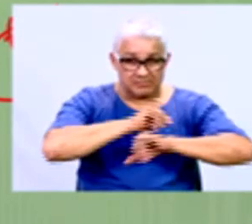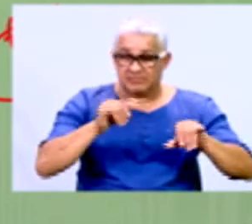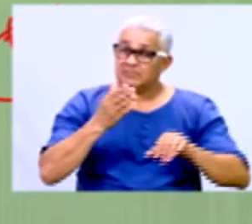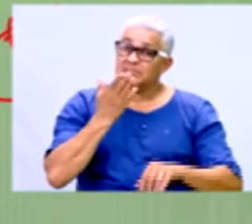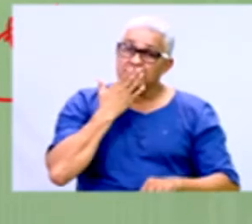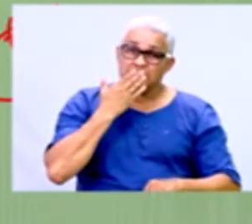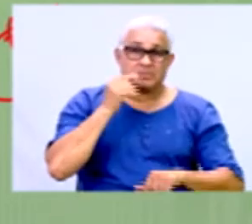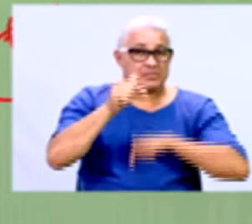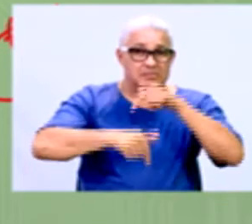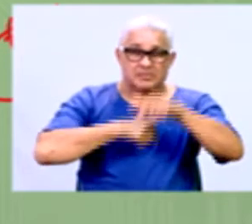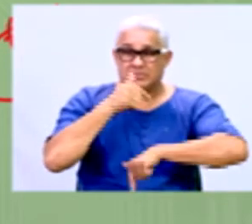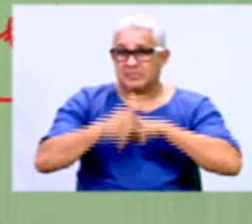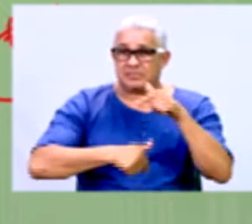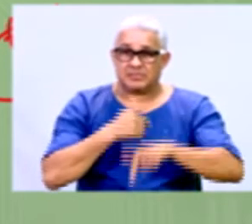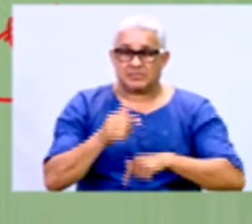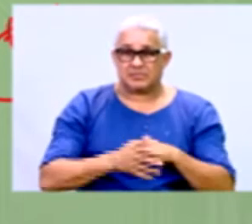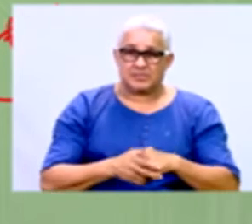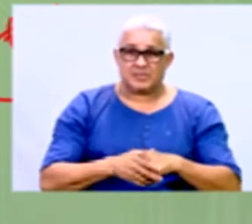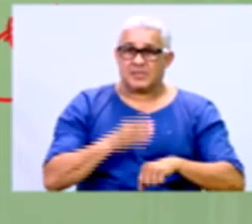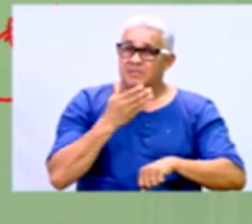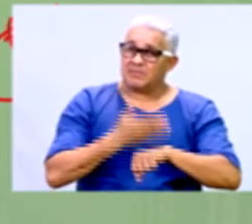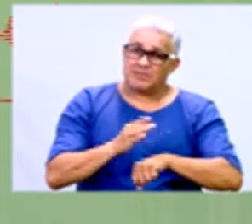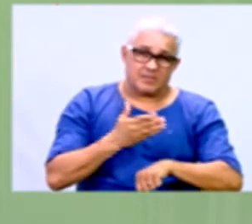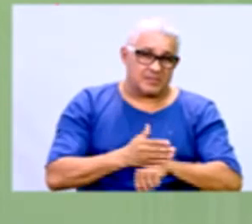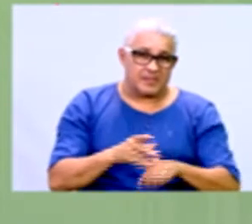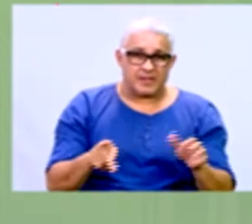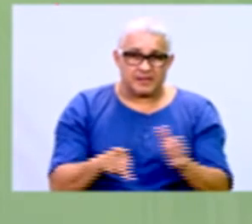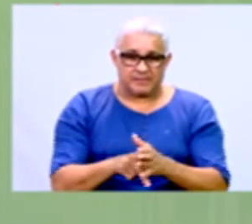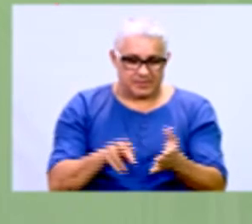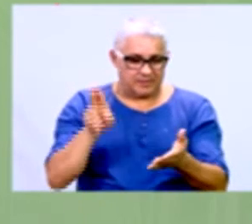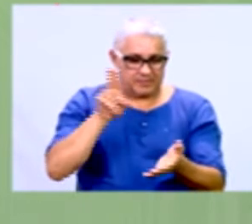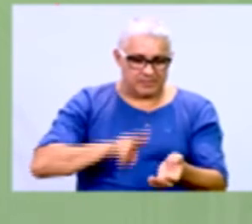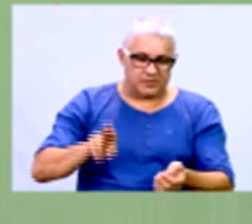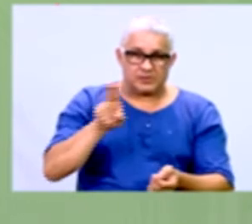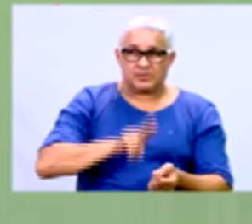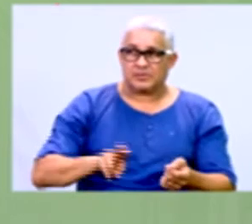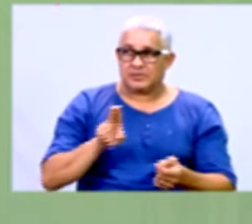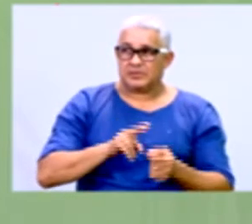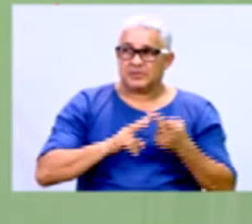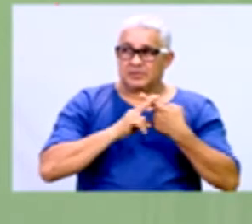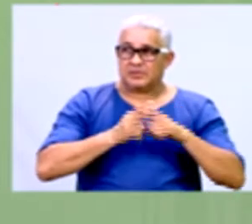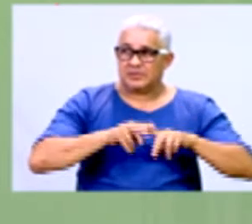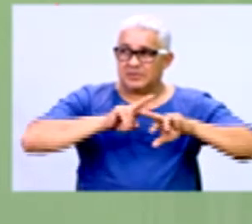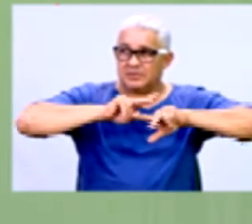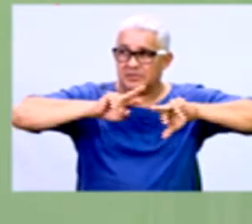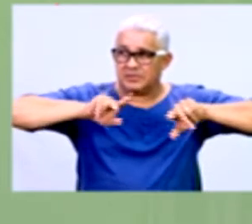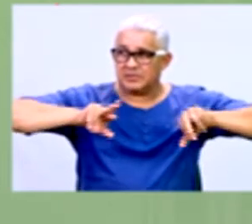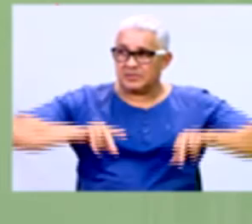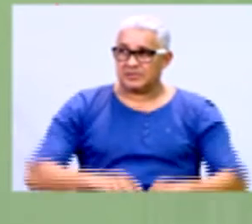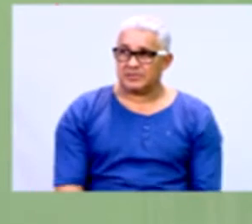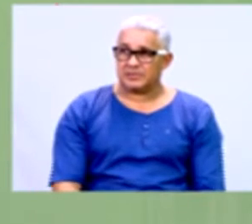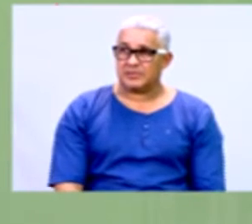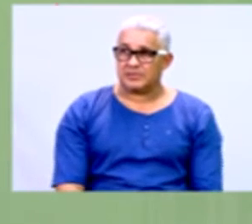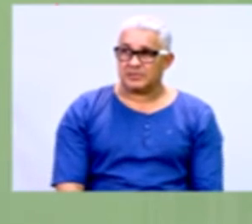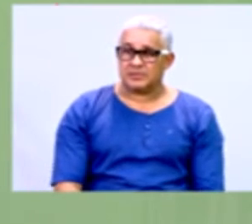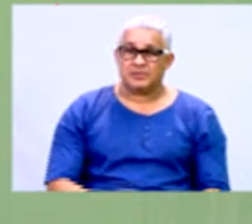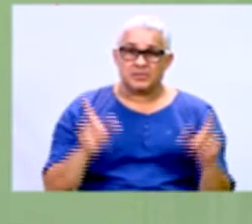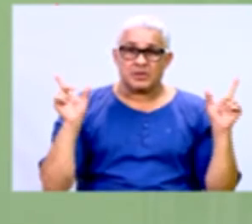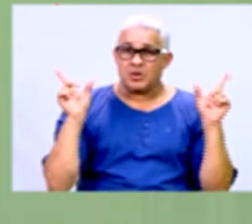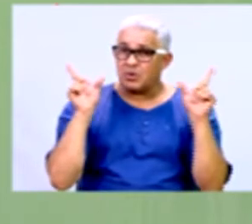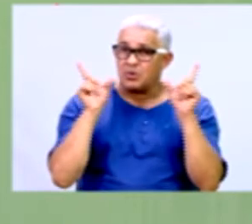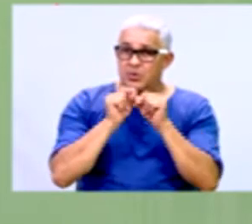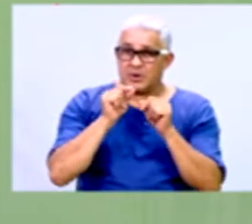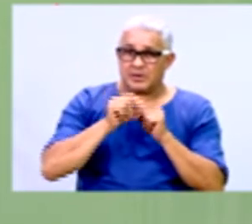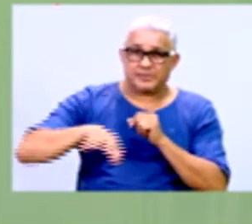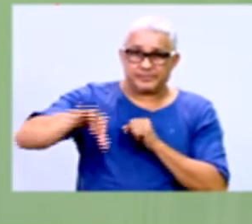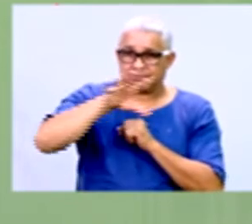trabalhar com essas práticas que a gente vem utilizando aí nas ferramentas, certo? Vou fazer um resumo geral aqui do que a